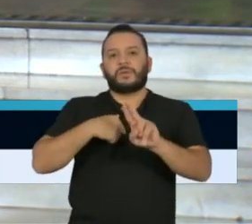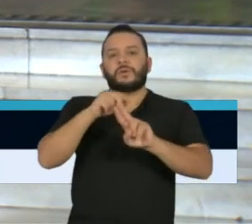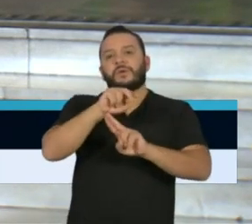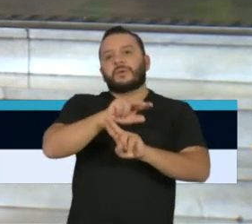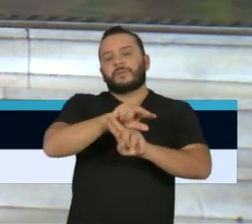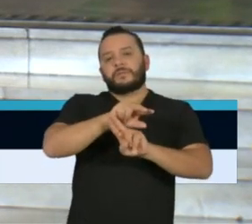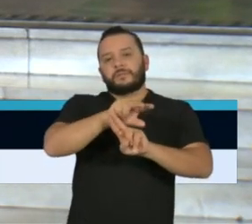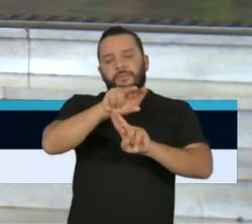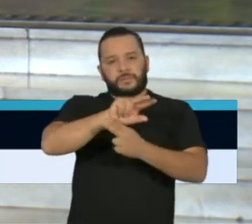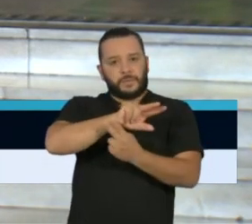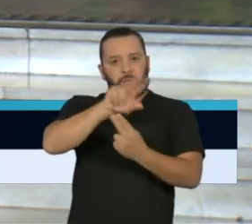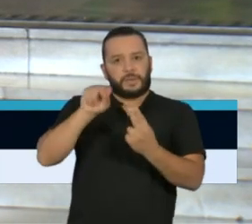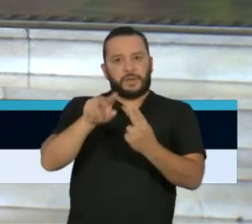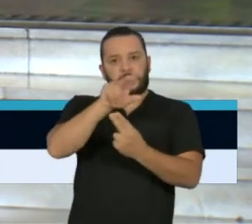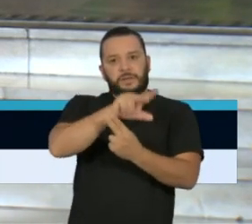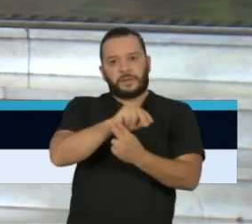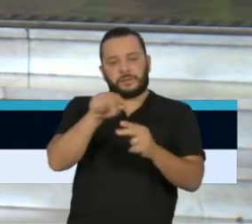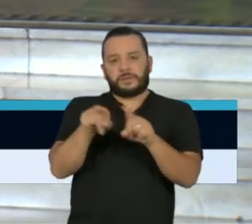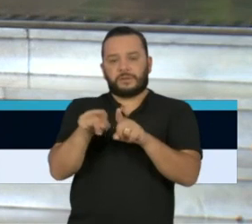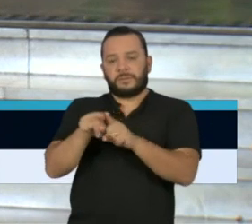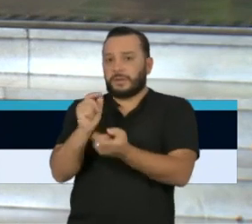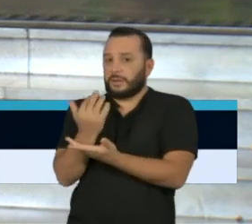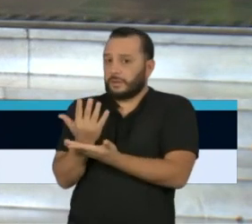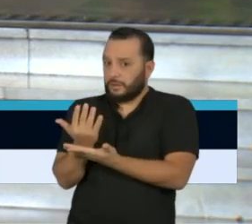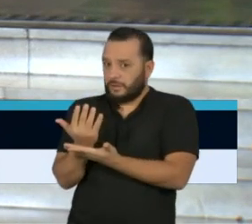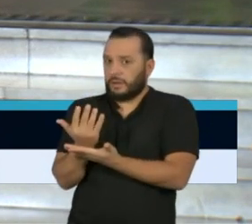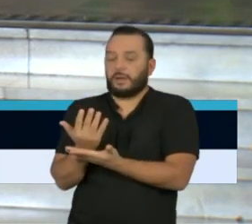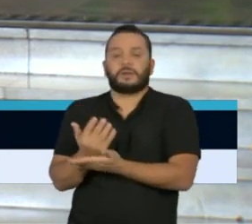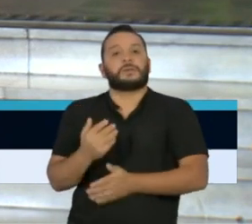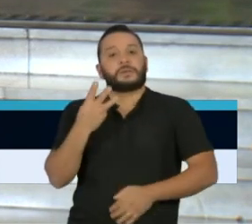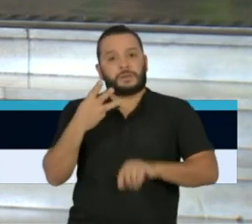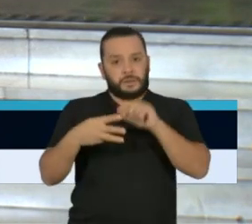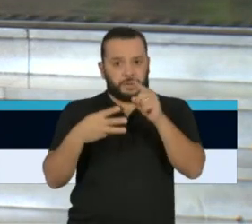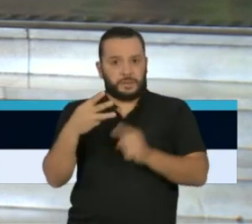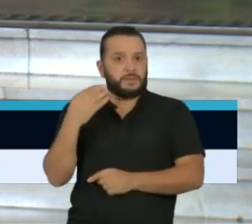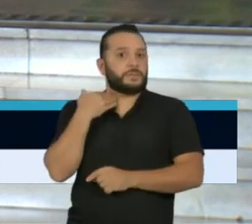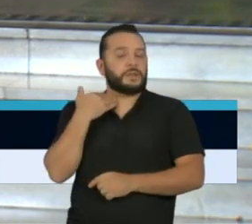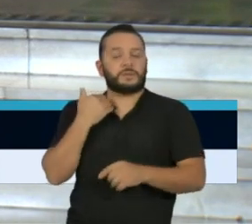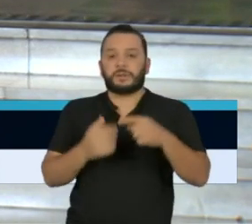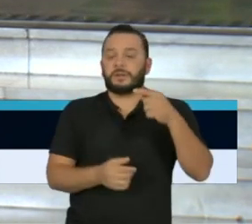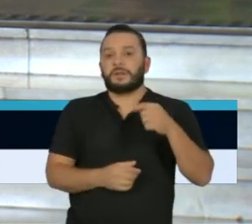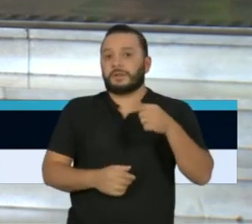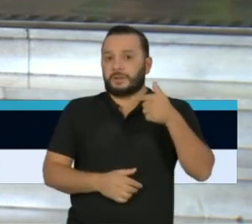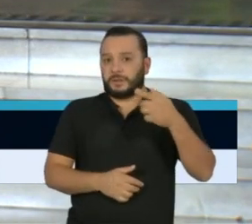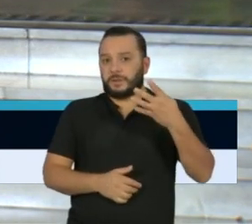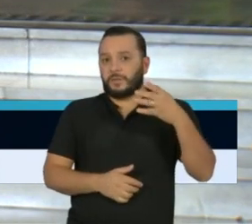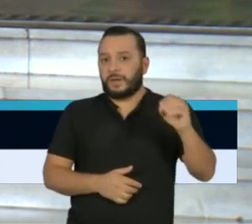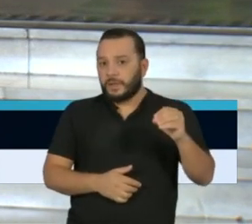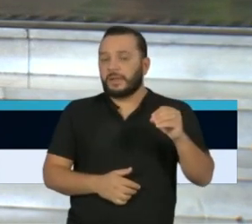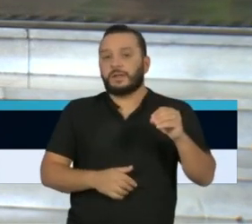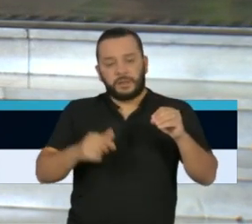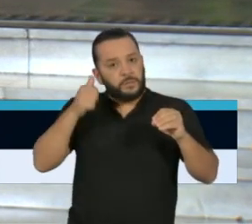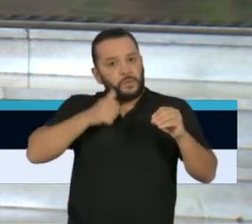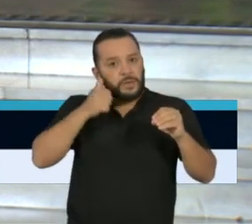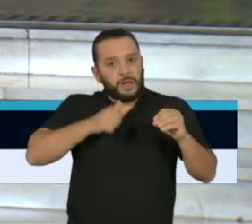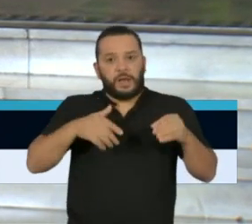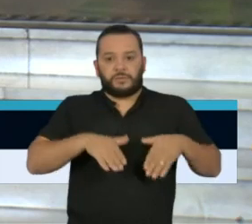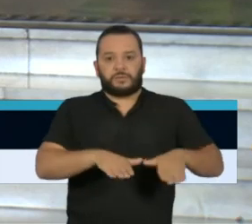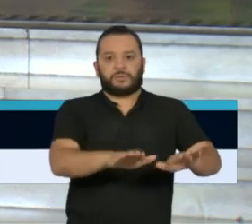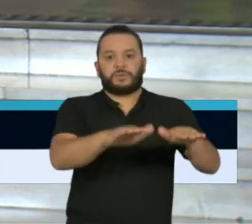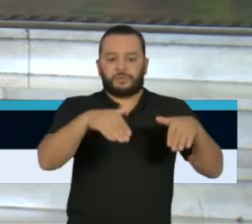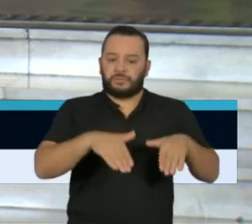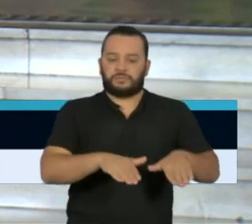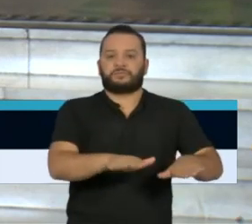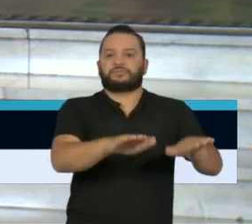Santander. A confecção será realizada por 740 costureiras, mulheres destas comunidades